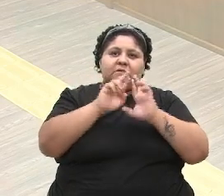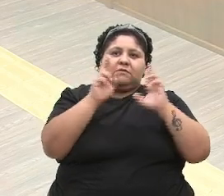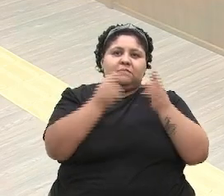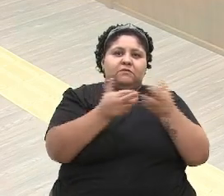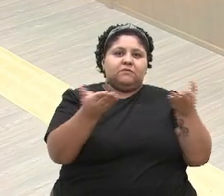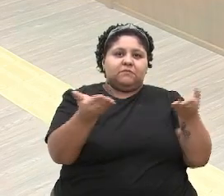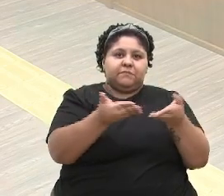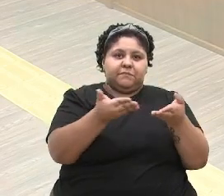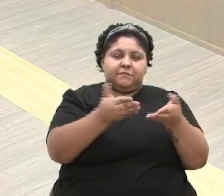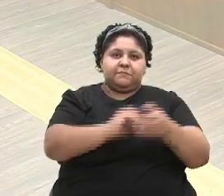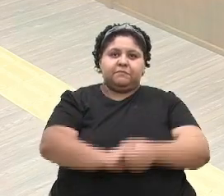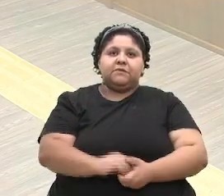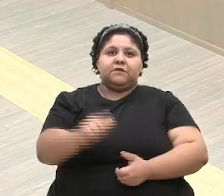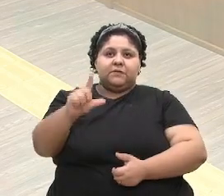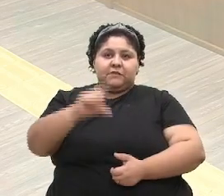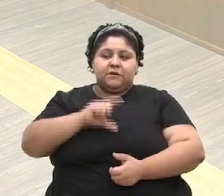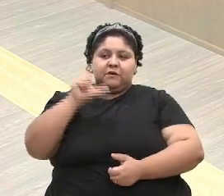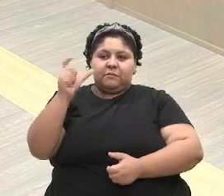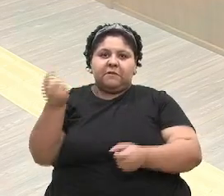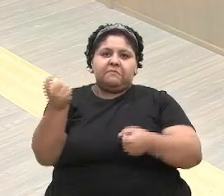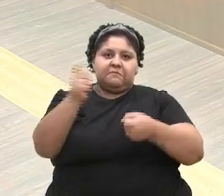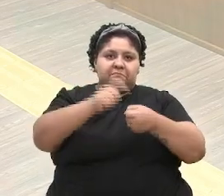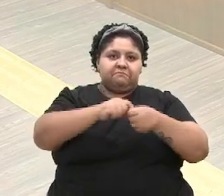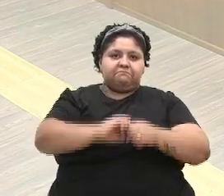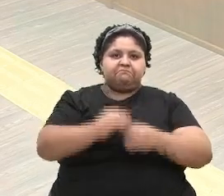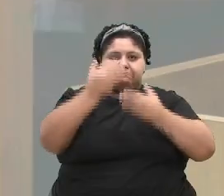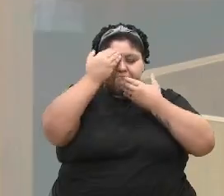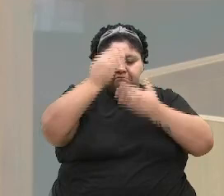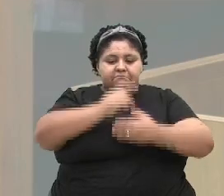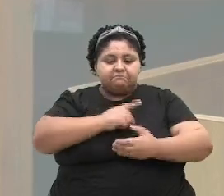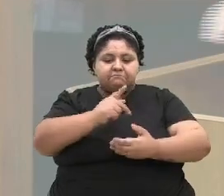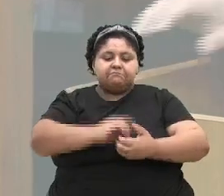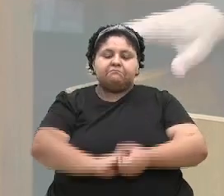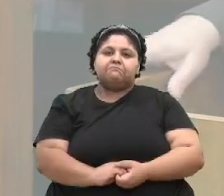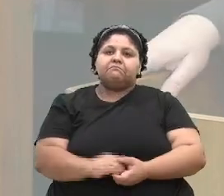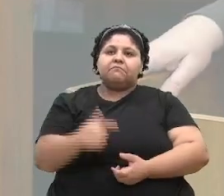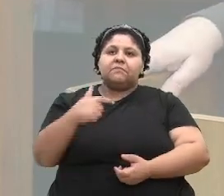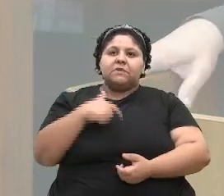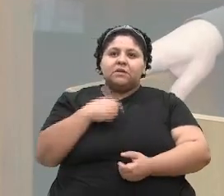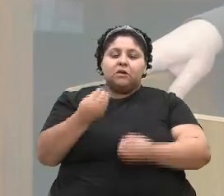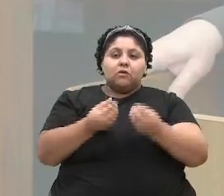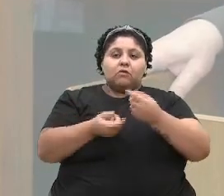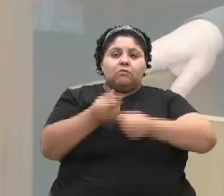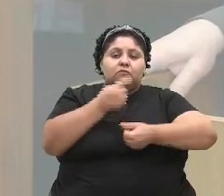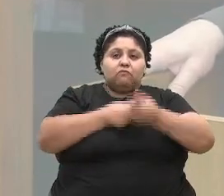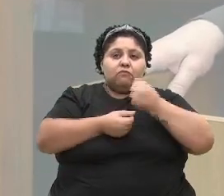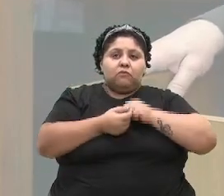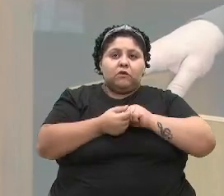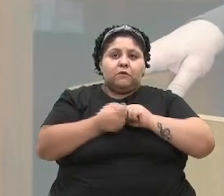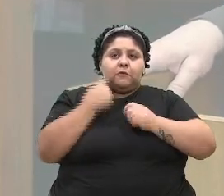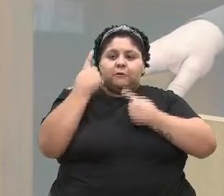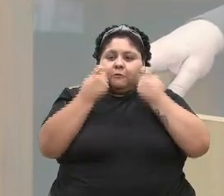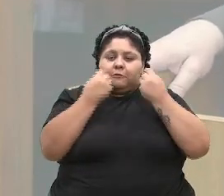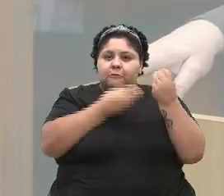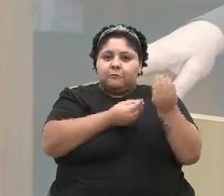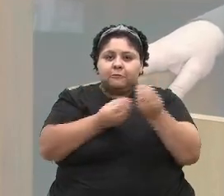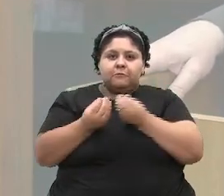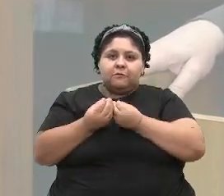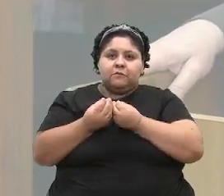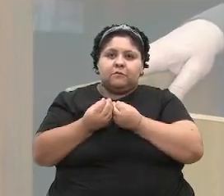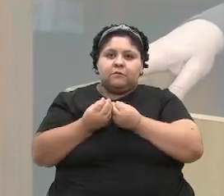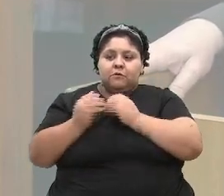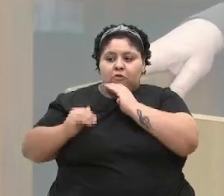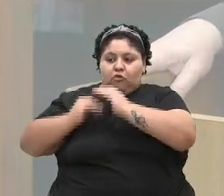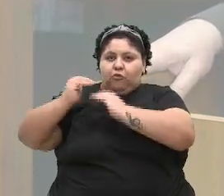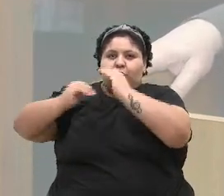ordinária, o senhor tem a sua palavra retomada. Obrigado, senhora presidente. Eu, como economista, eu me preocupo muito com a situação do progresso